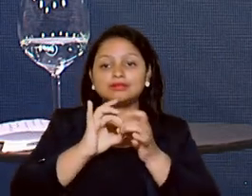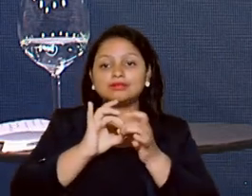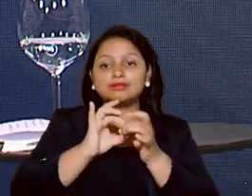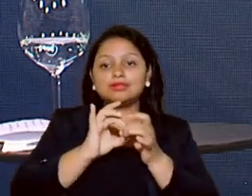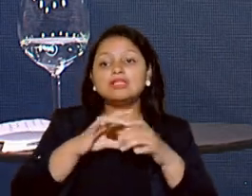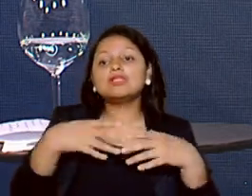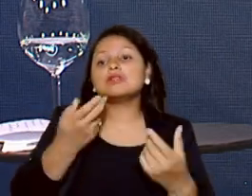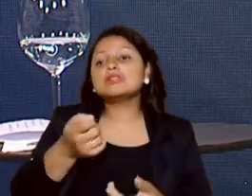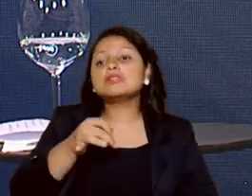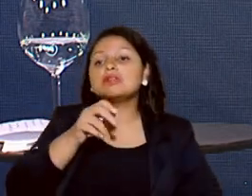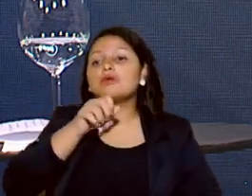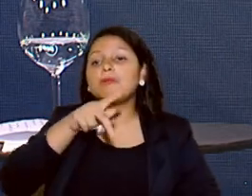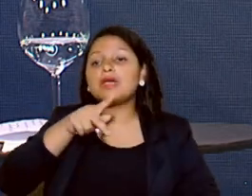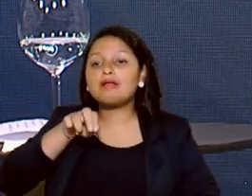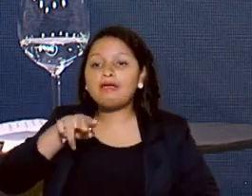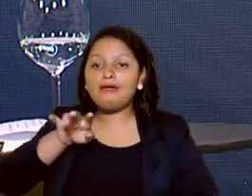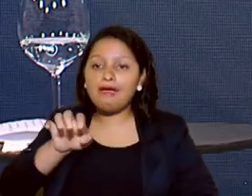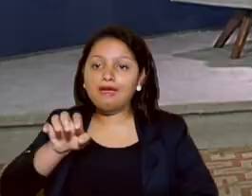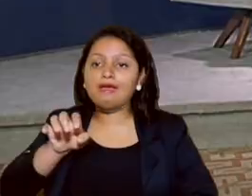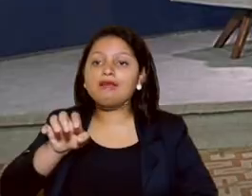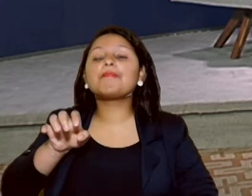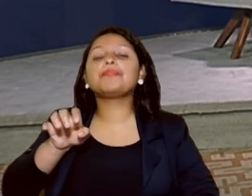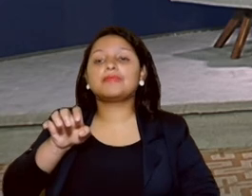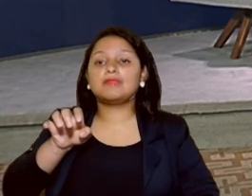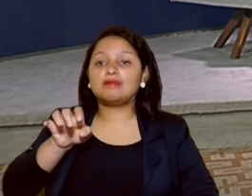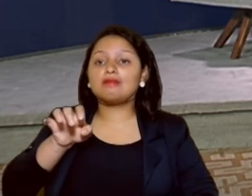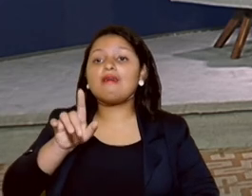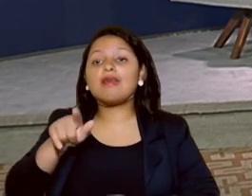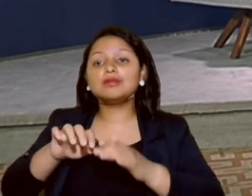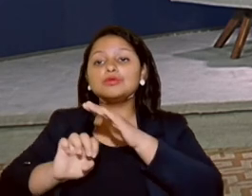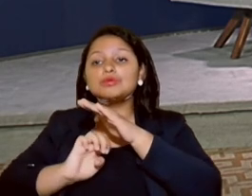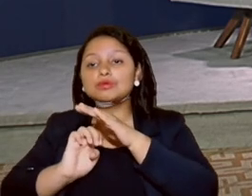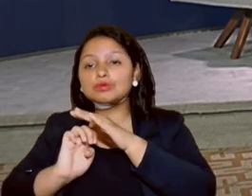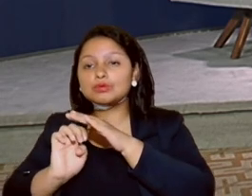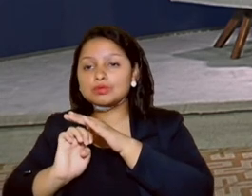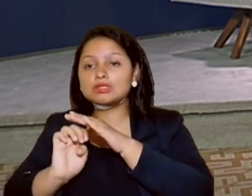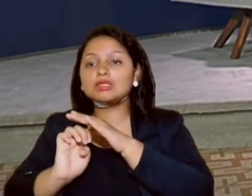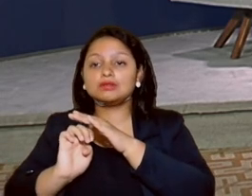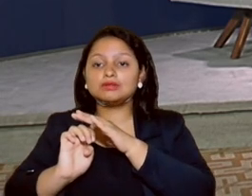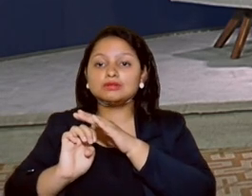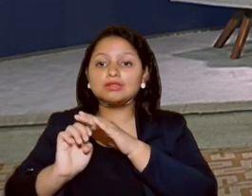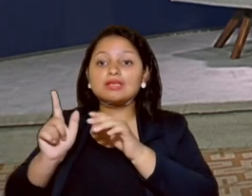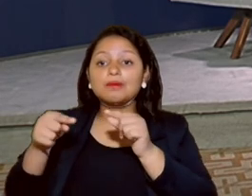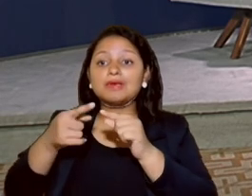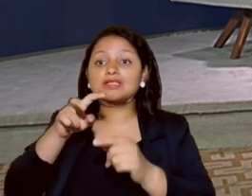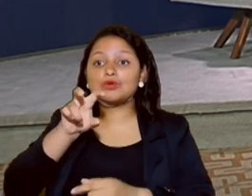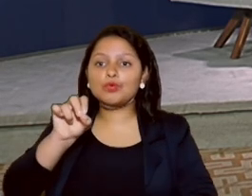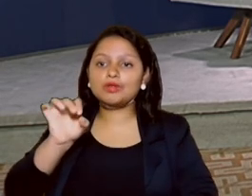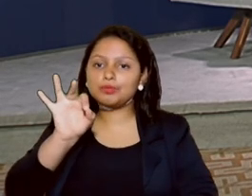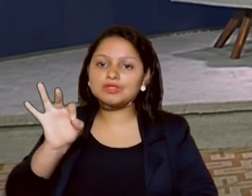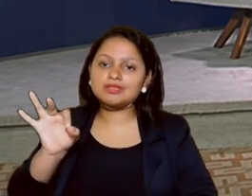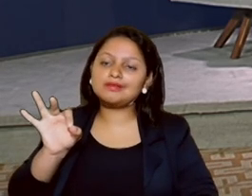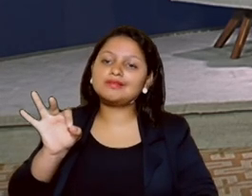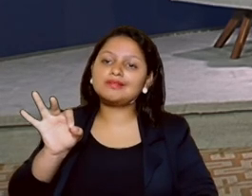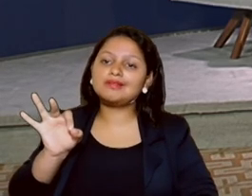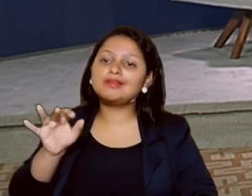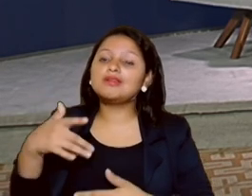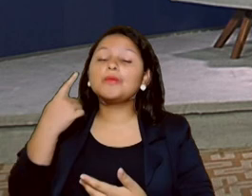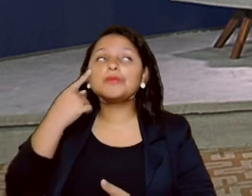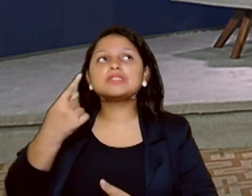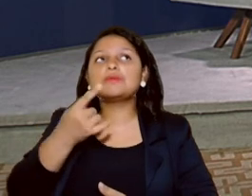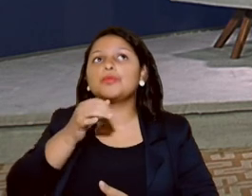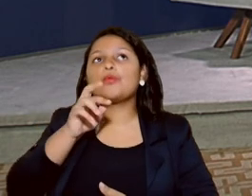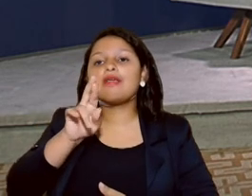de cinco indústrias que juntas são 50% de tudo que ela compra esse é um belo oceano pensa que tem um RP que controla